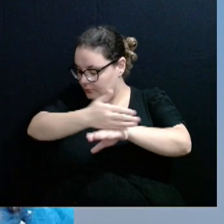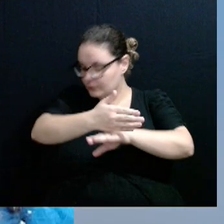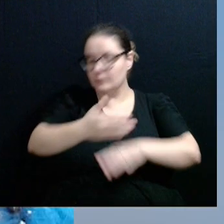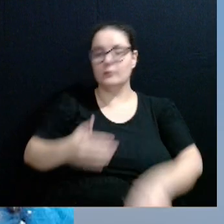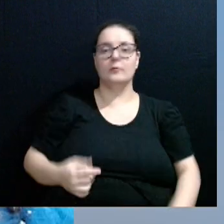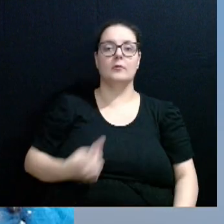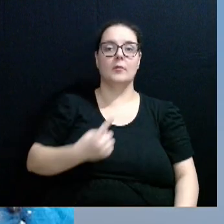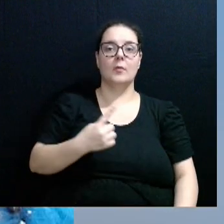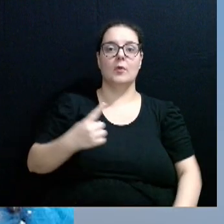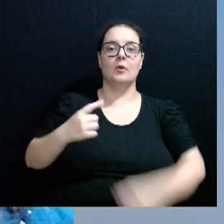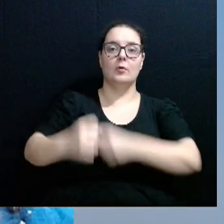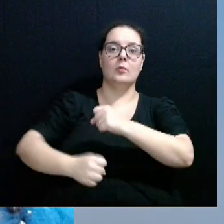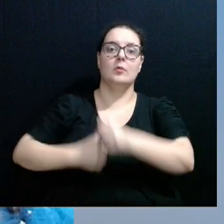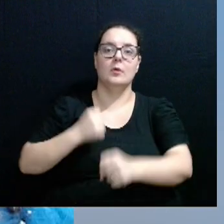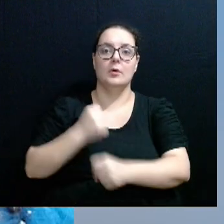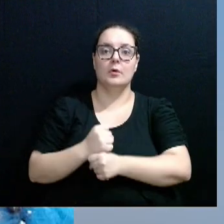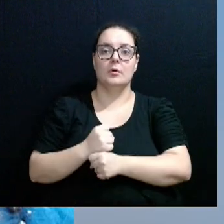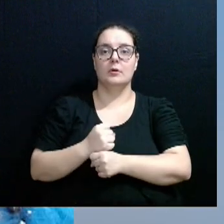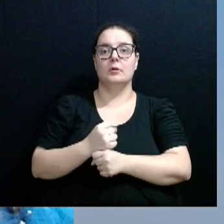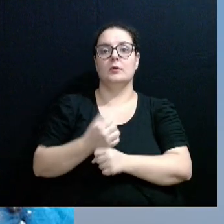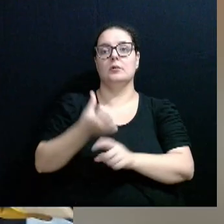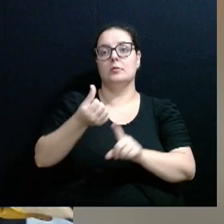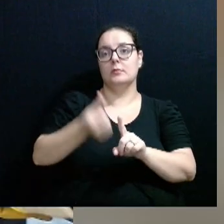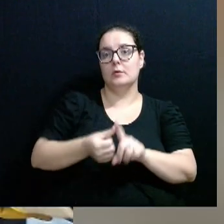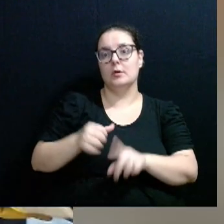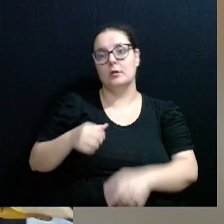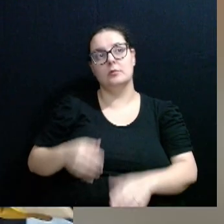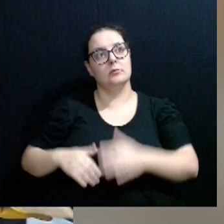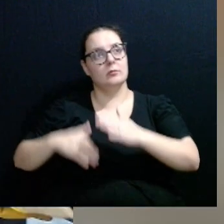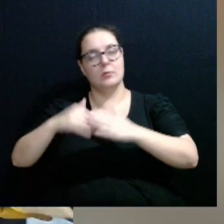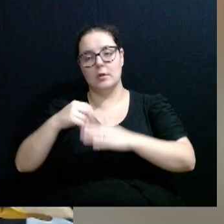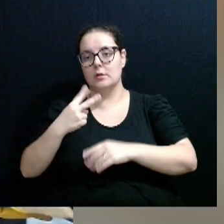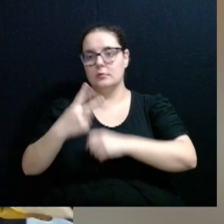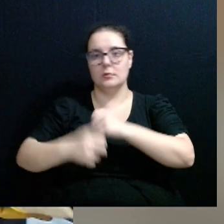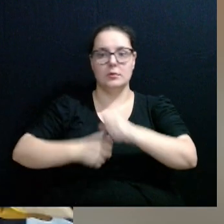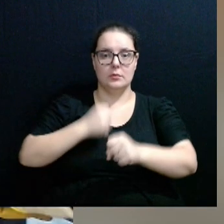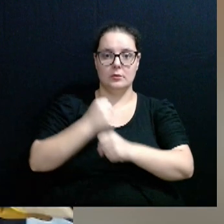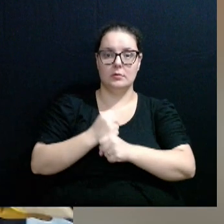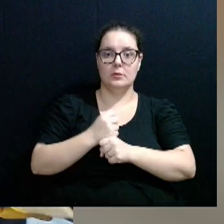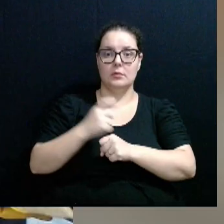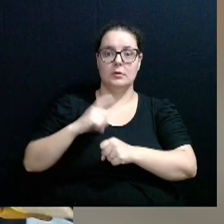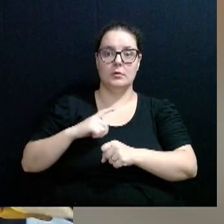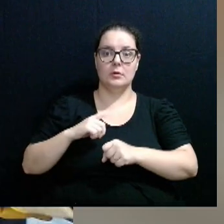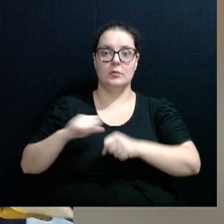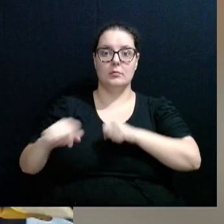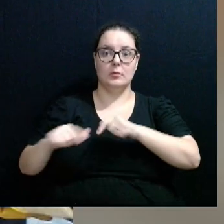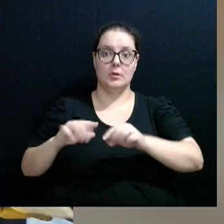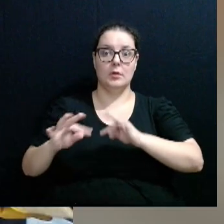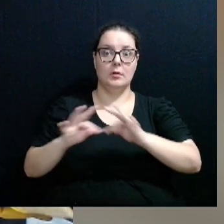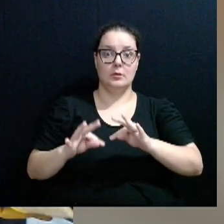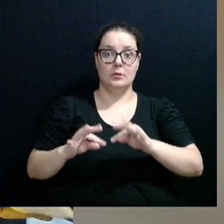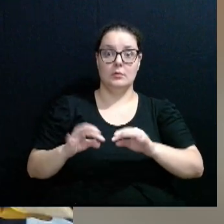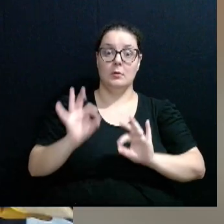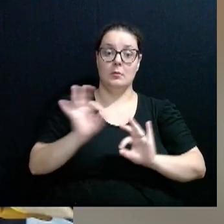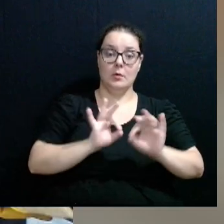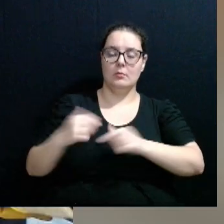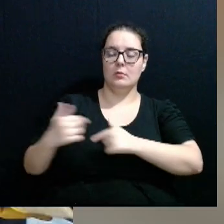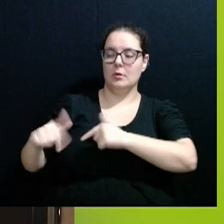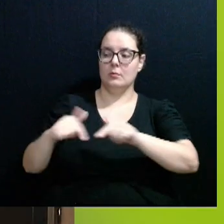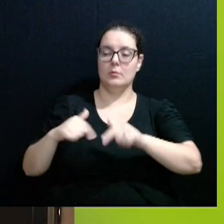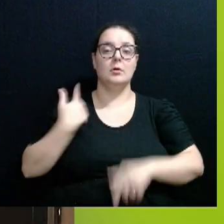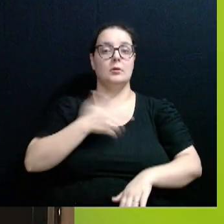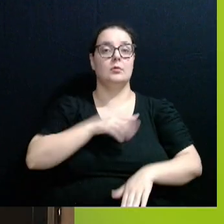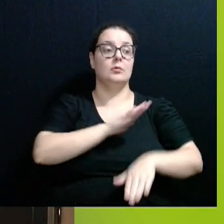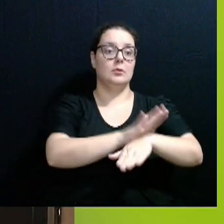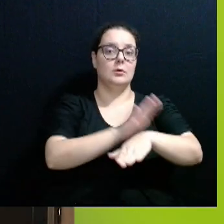no máximo 2 anos, eles já têm uma formação técnica e estão preparados para o mercado de trabalho. E a gente ajuda